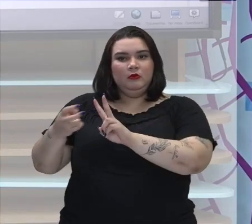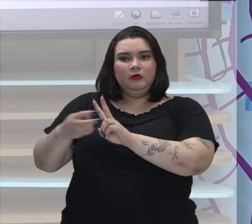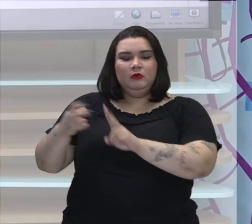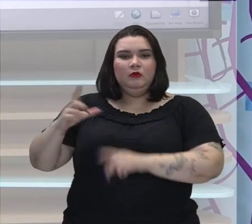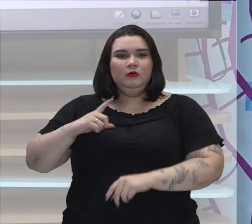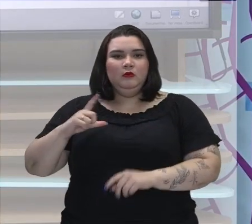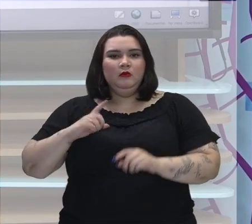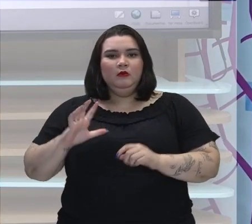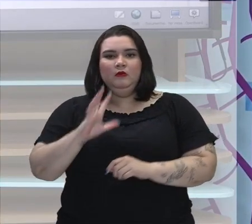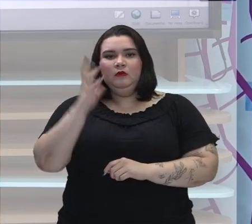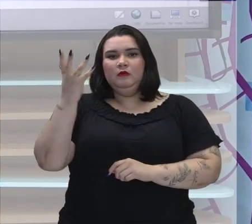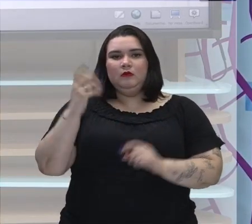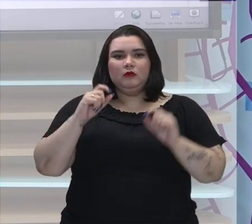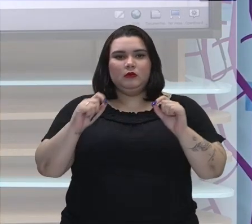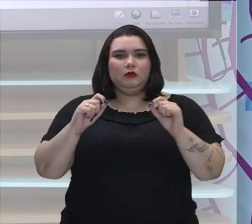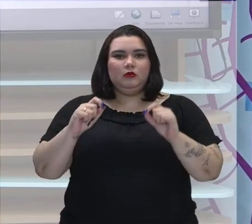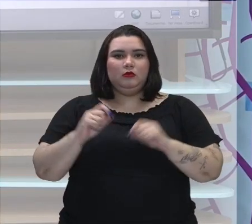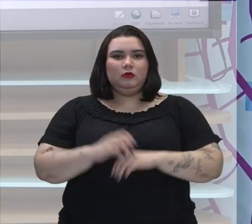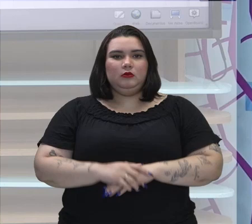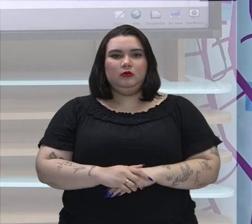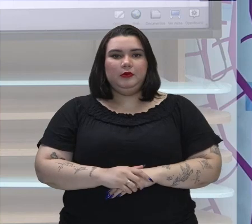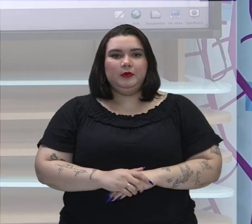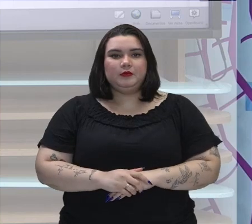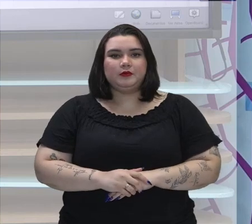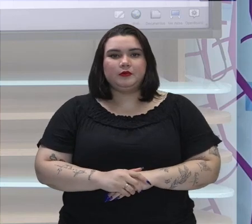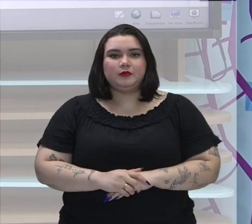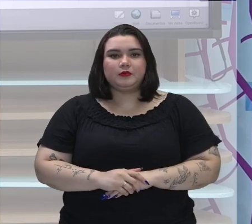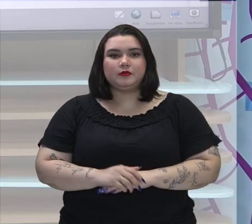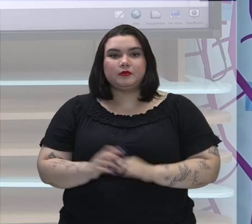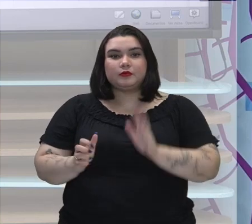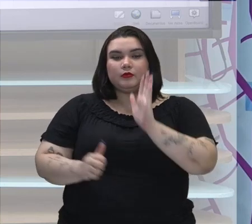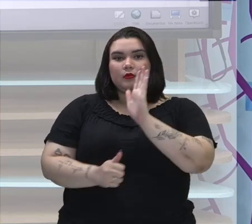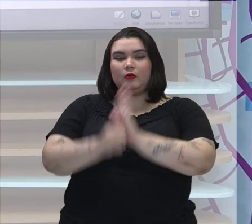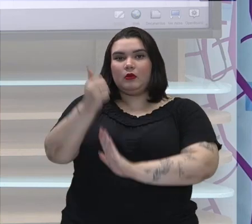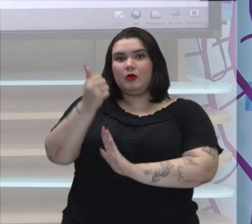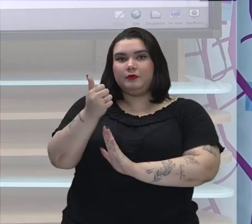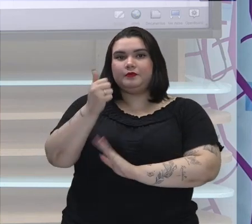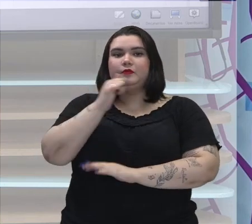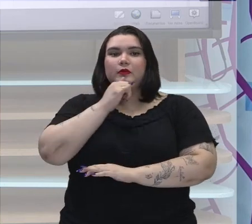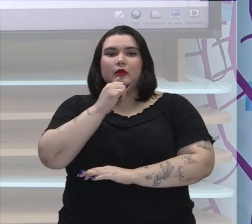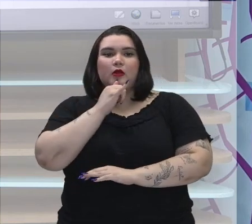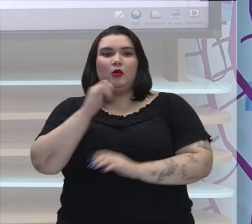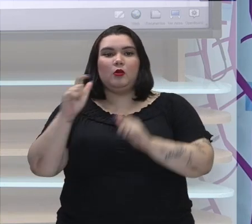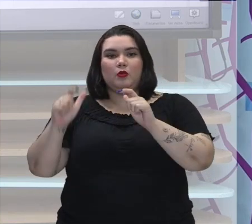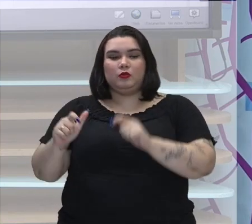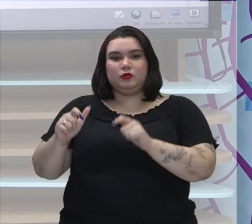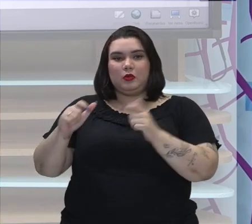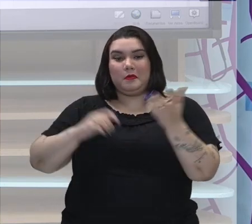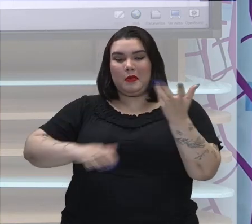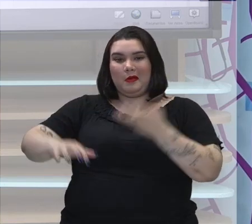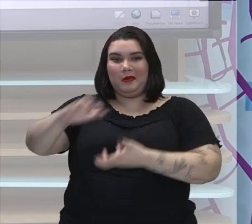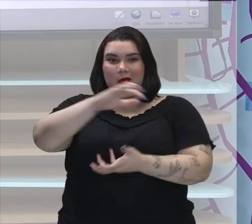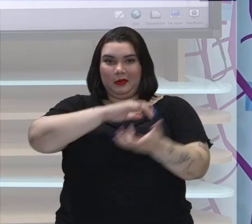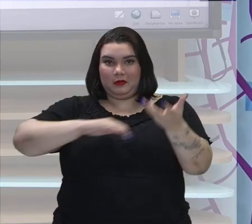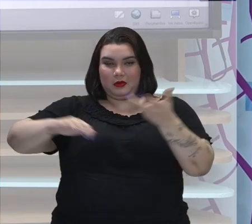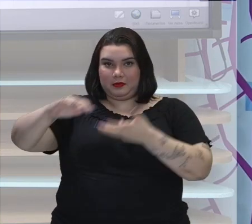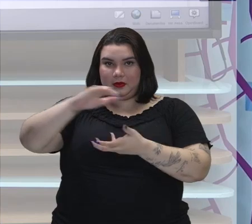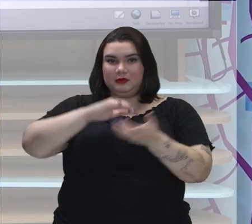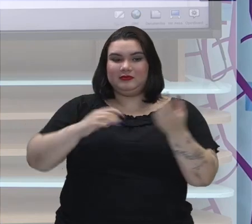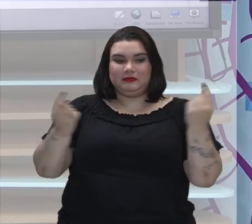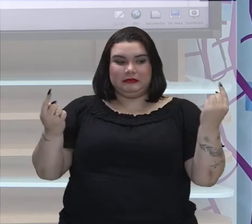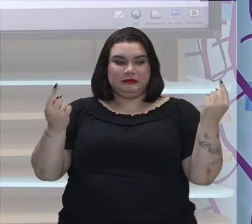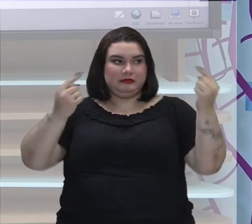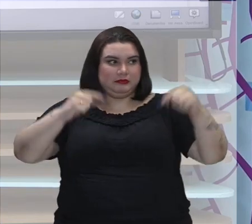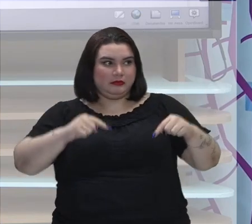vai ocorrer num primeiro momento, né? Pode ter ocorrido pelo conflito, mas também